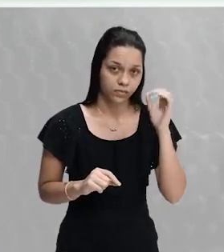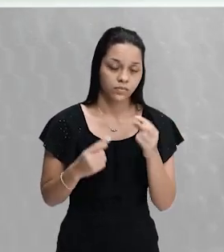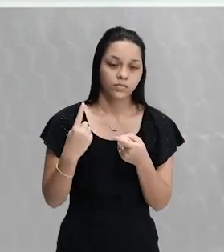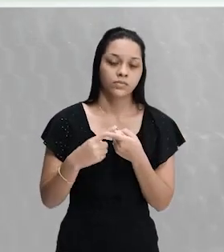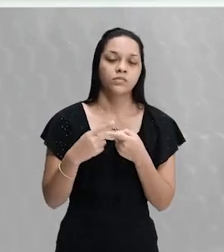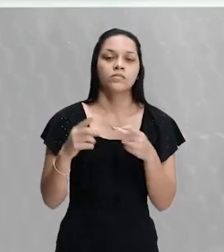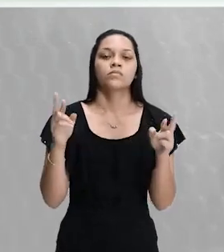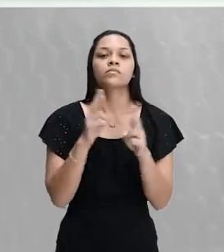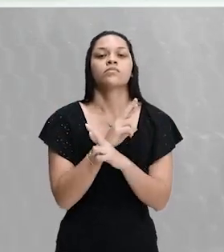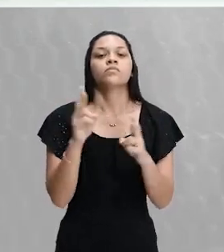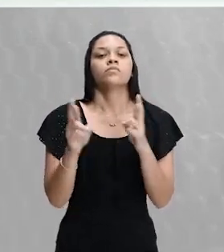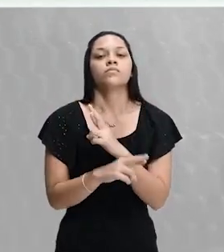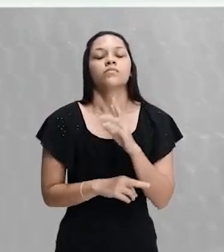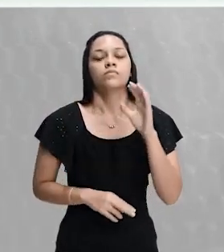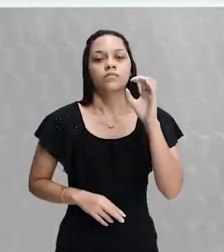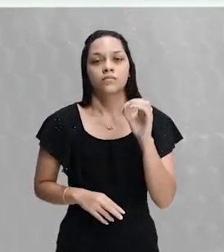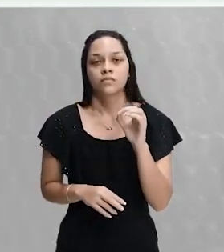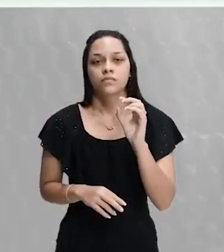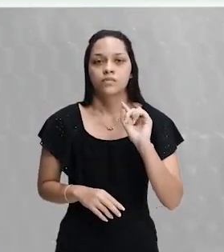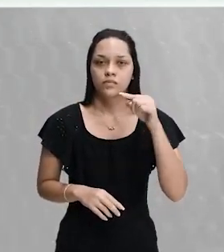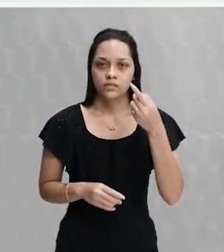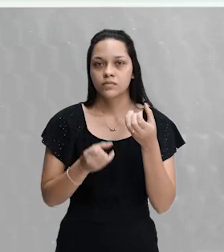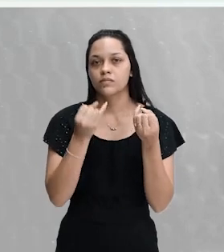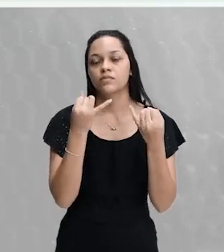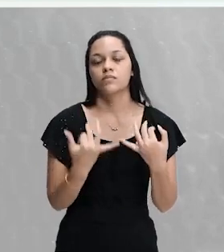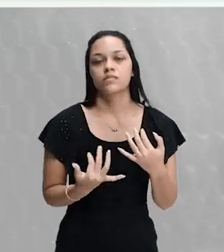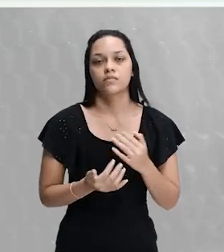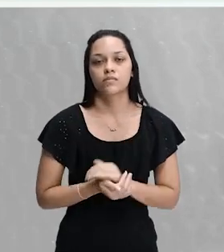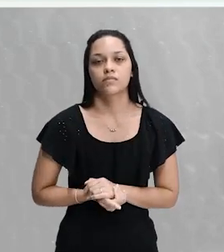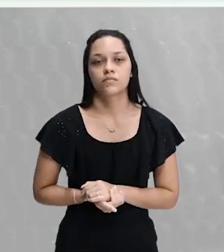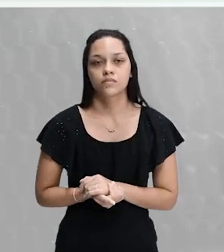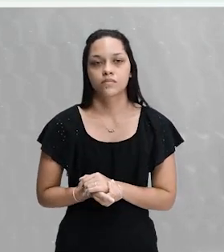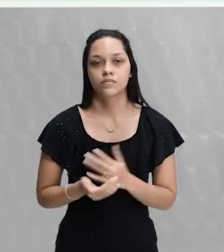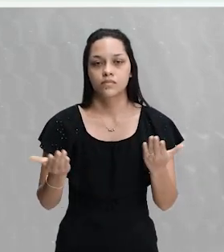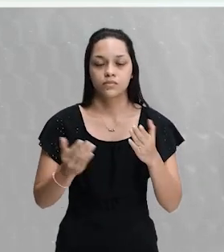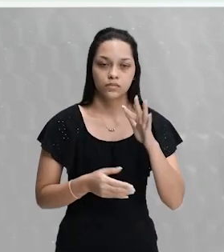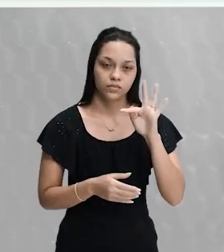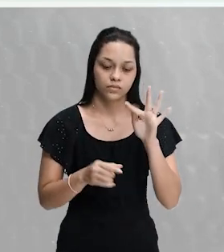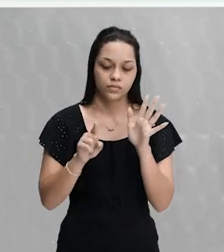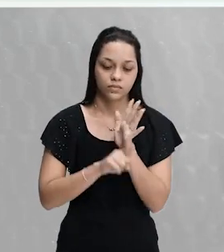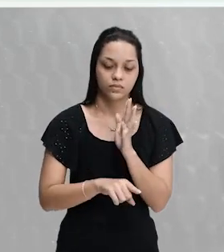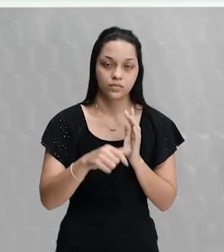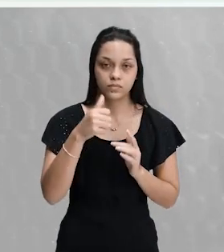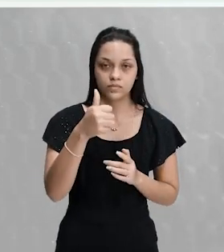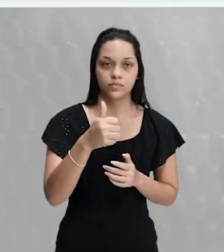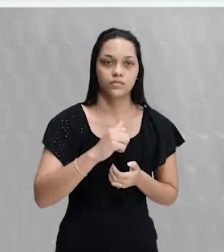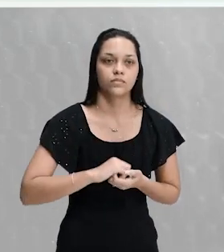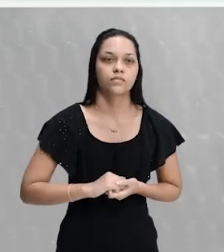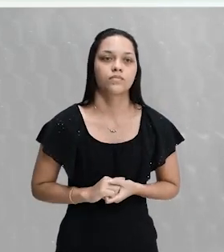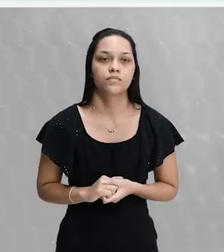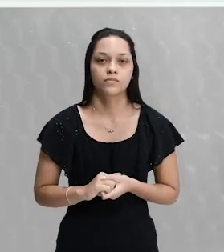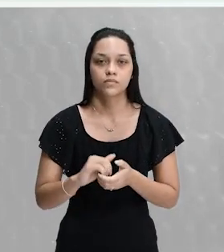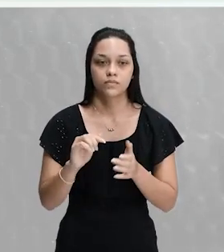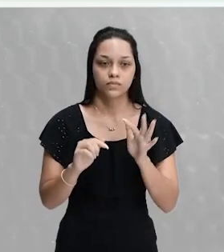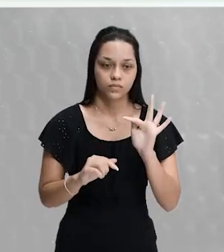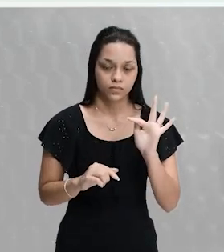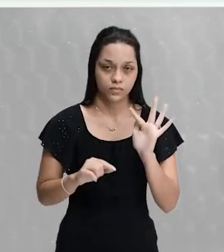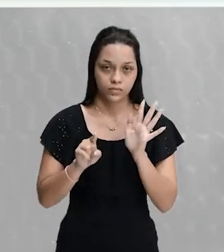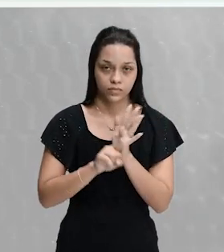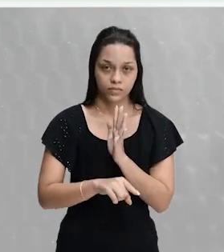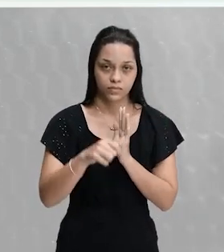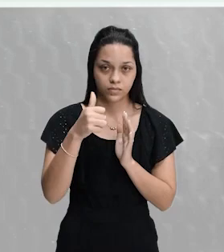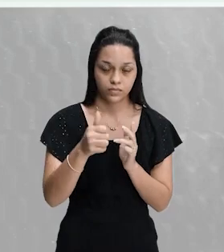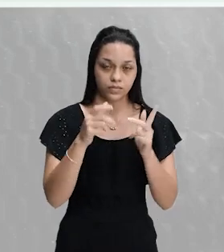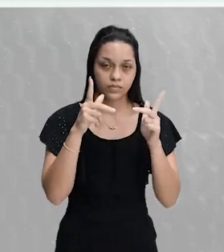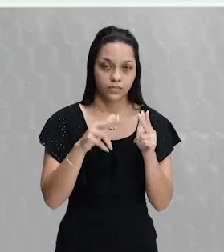está associado com 0. Mas vamos falar isso dele mais tarde. Vamos aqui no f de menos 1. f de menos 1 vai ser igual